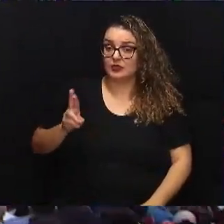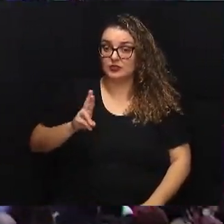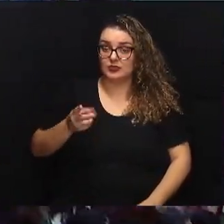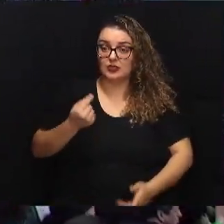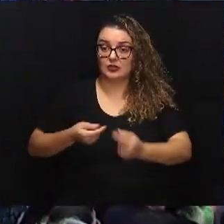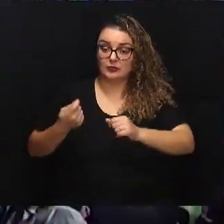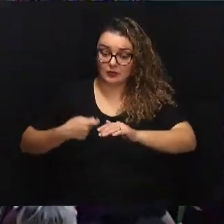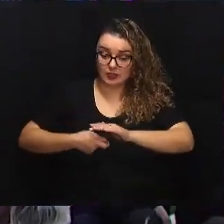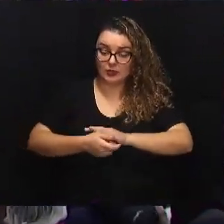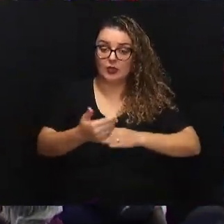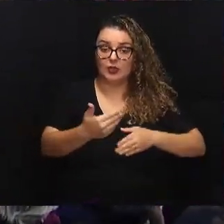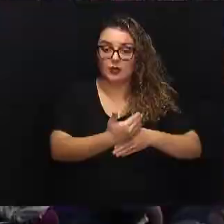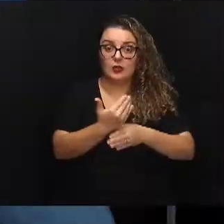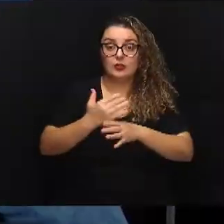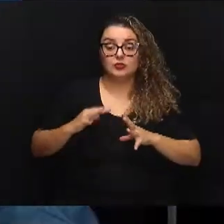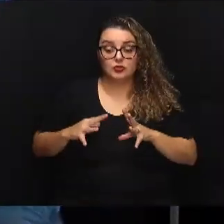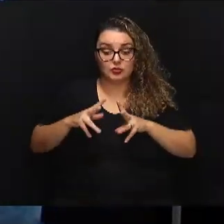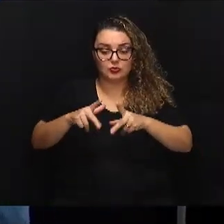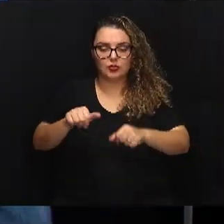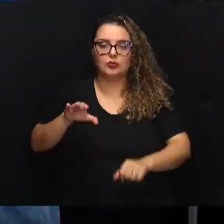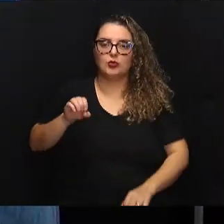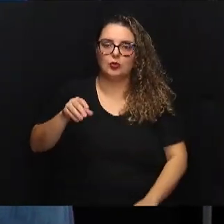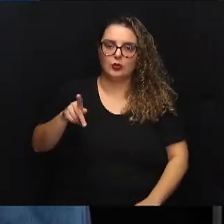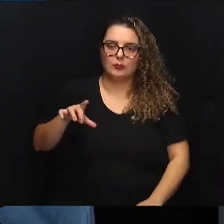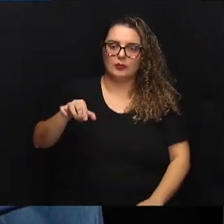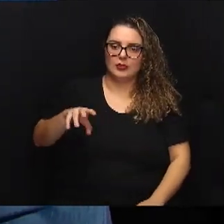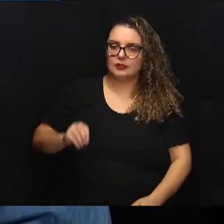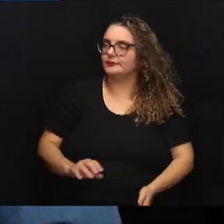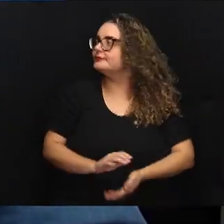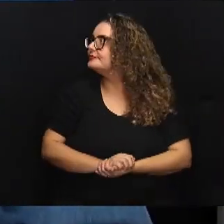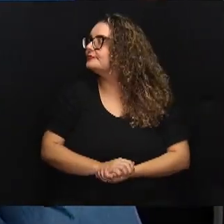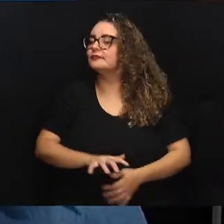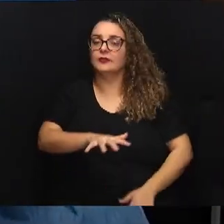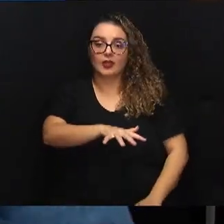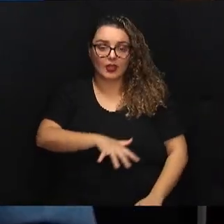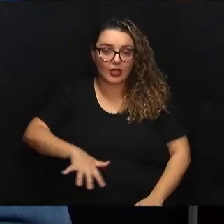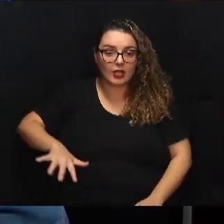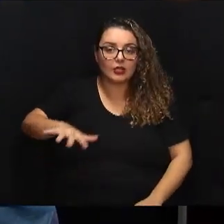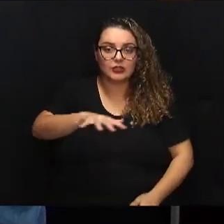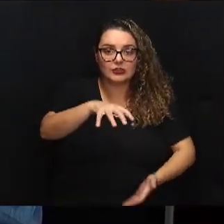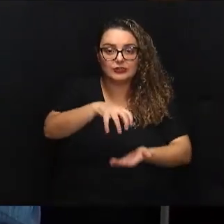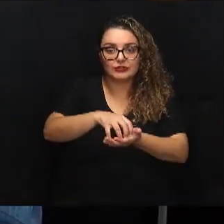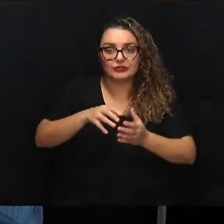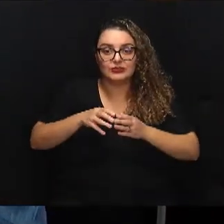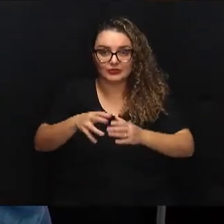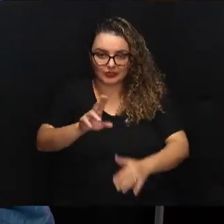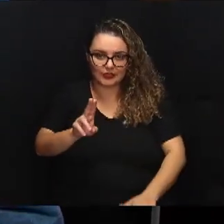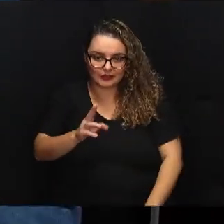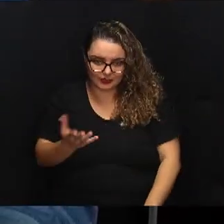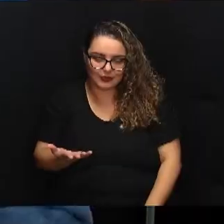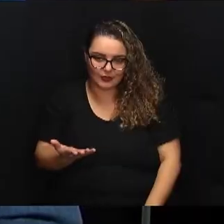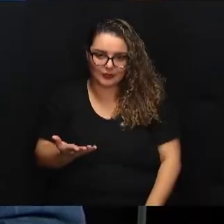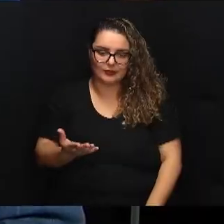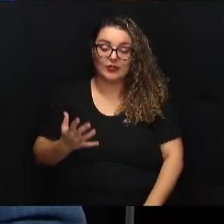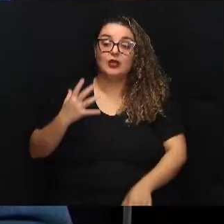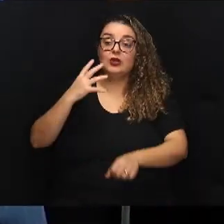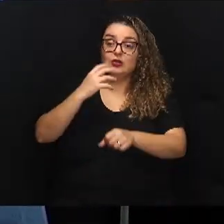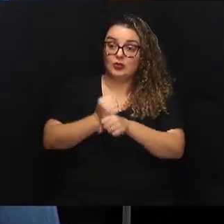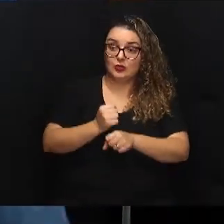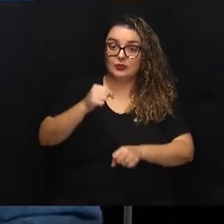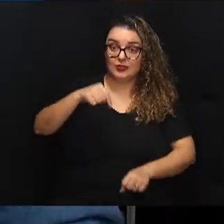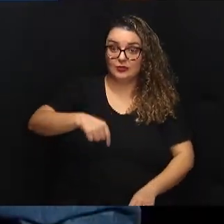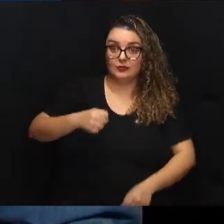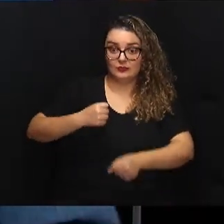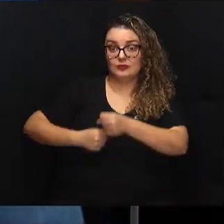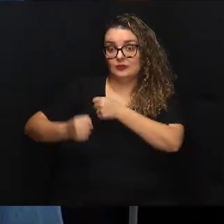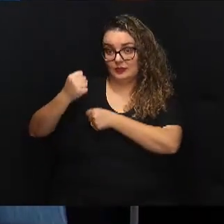obras de todo o complexo. Esse complexo cultural, que a gente chama de Centro de Convivência, ele completa o ano que